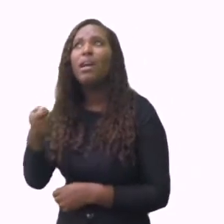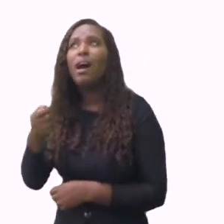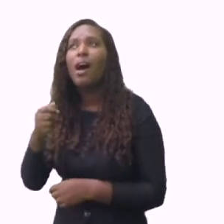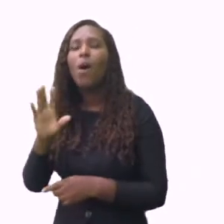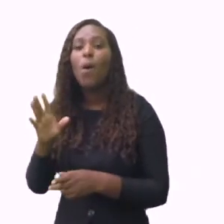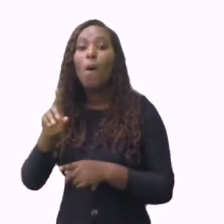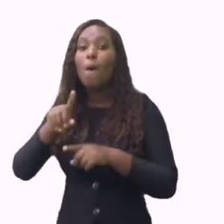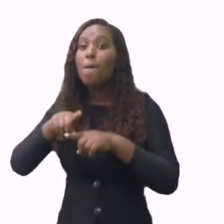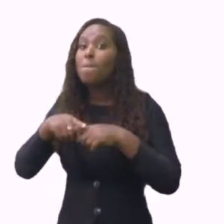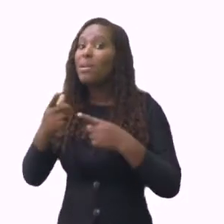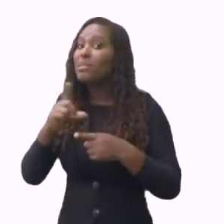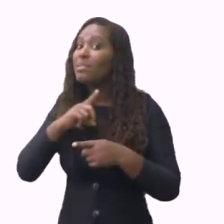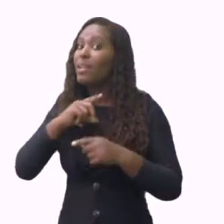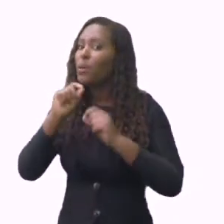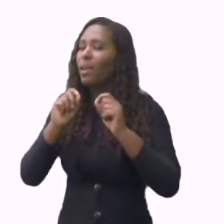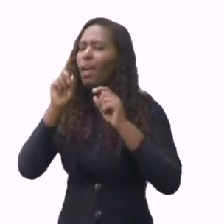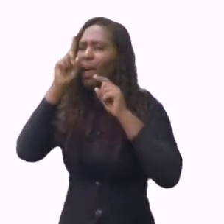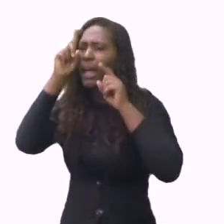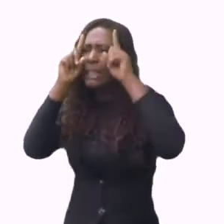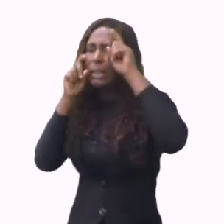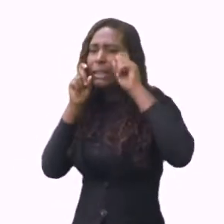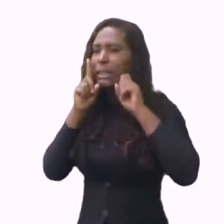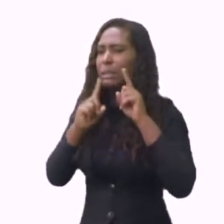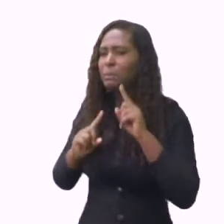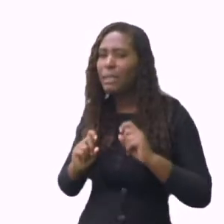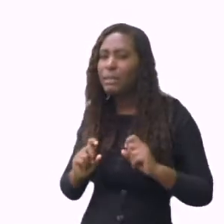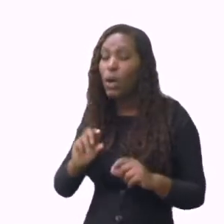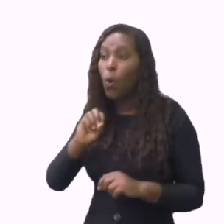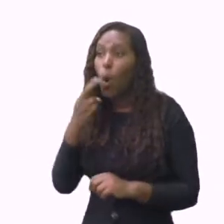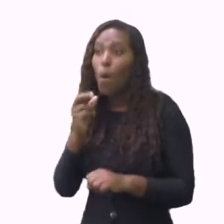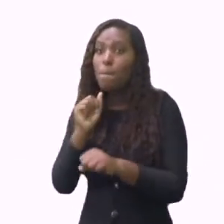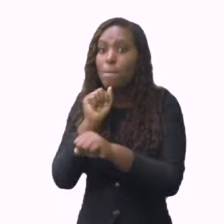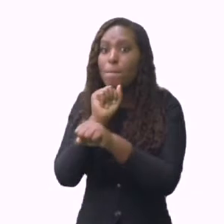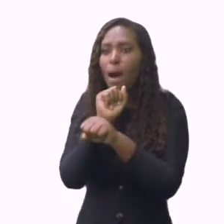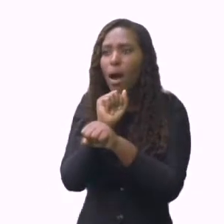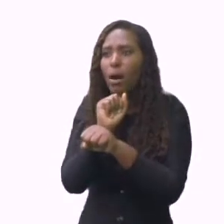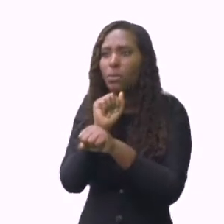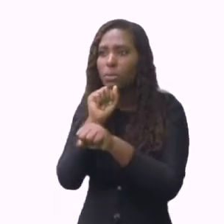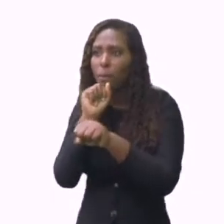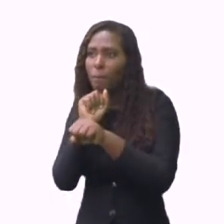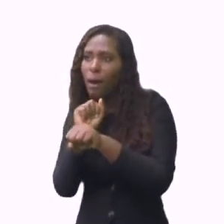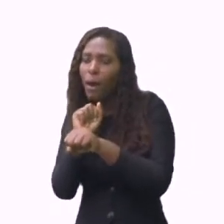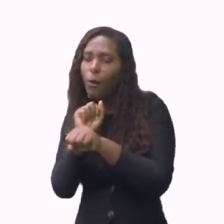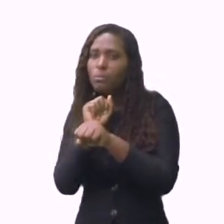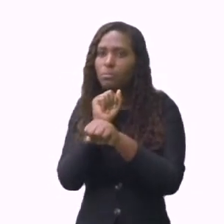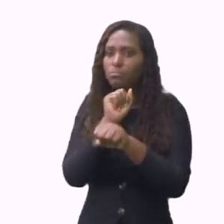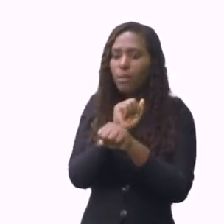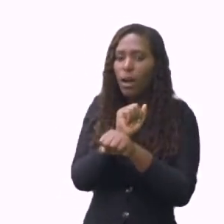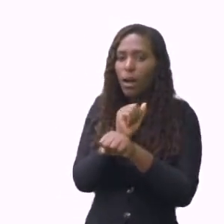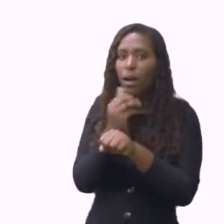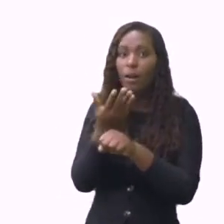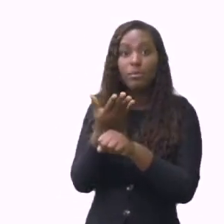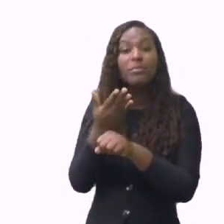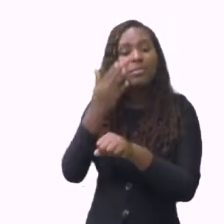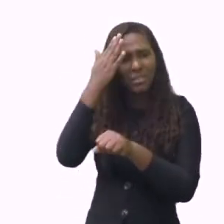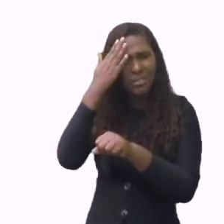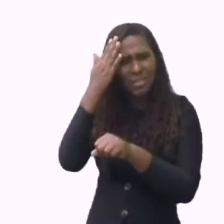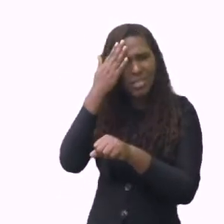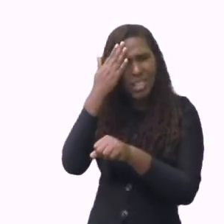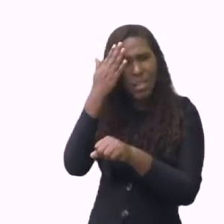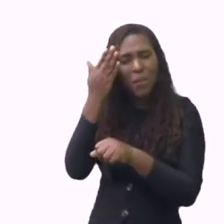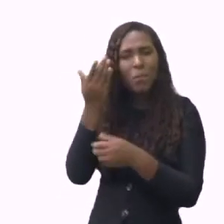às vezes expressamos alguma ideia, às vezes temos sentimentos envolvidos. Então,